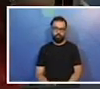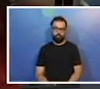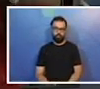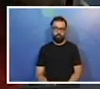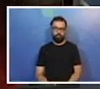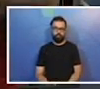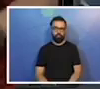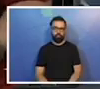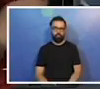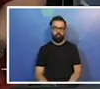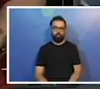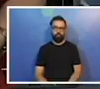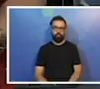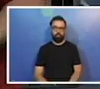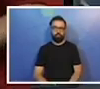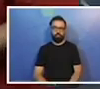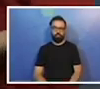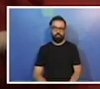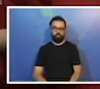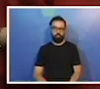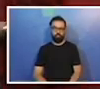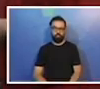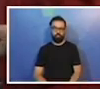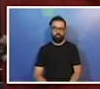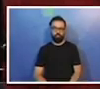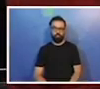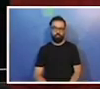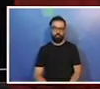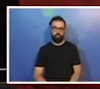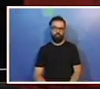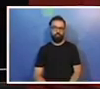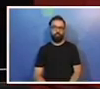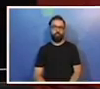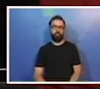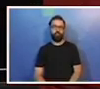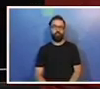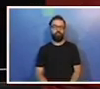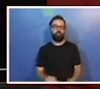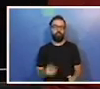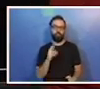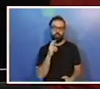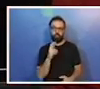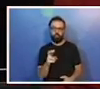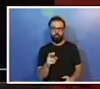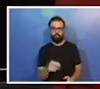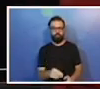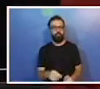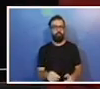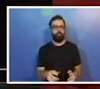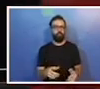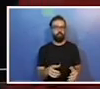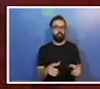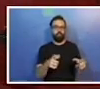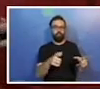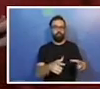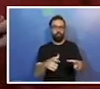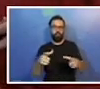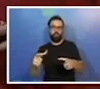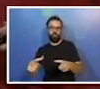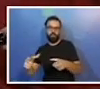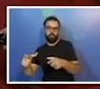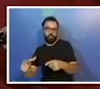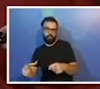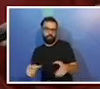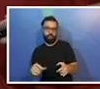rios para os tubarões atacar? A interferência humana no habitat dos tubarões foi a